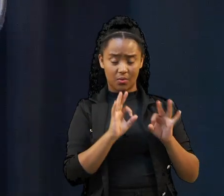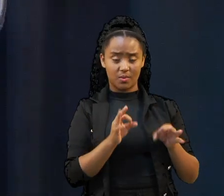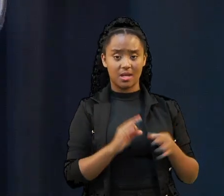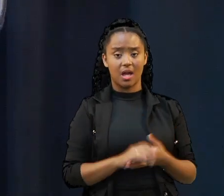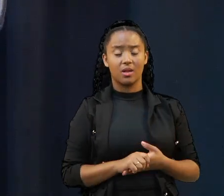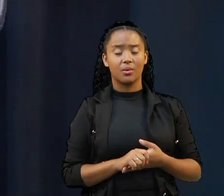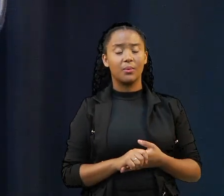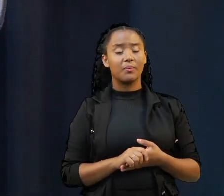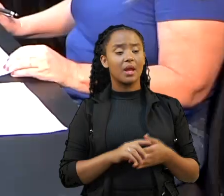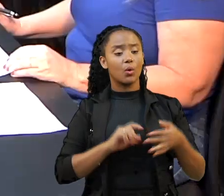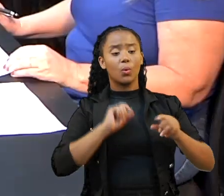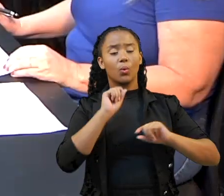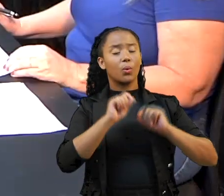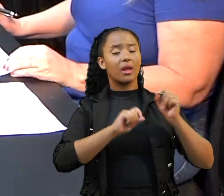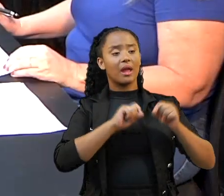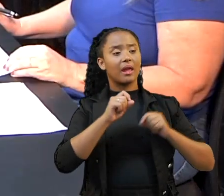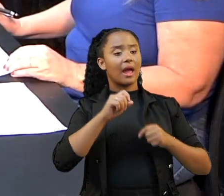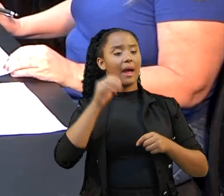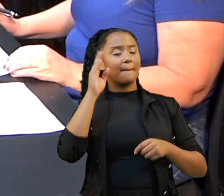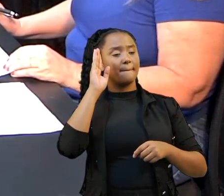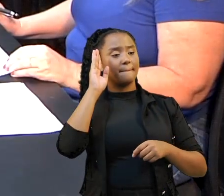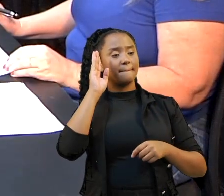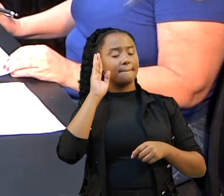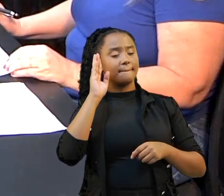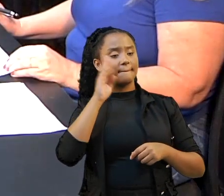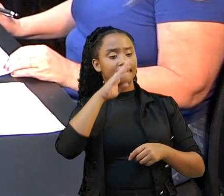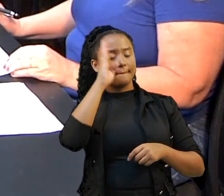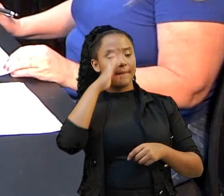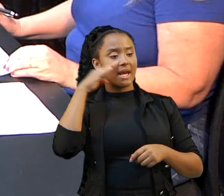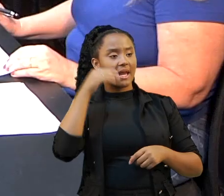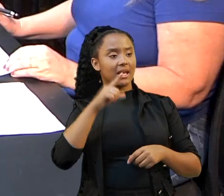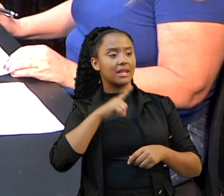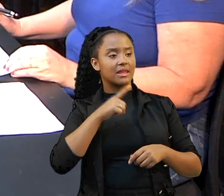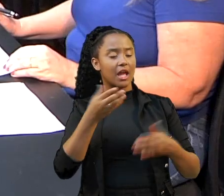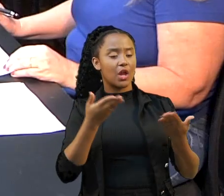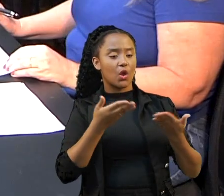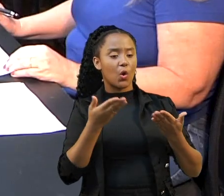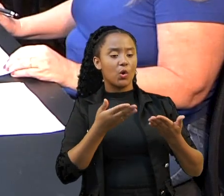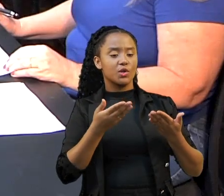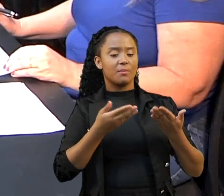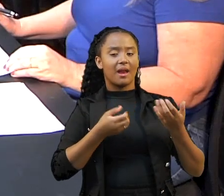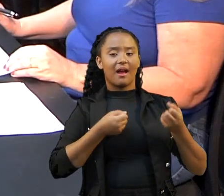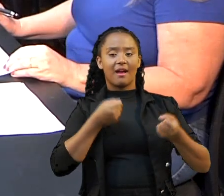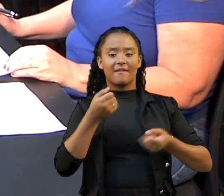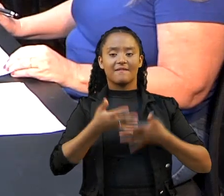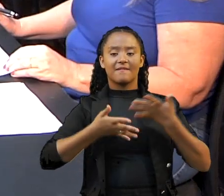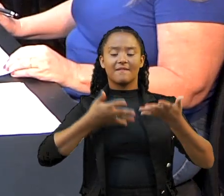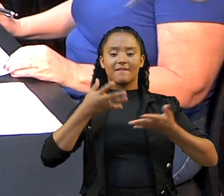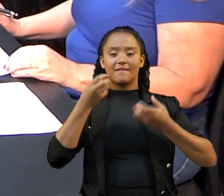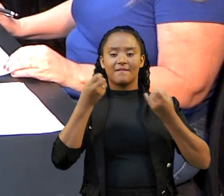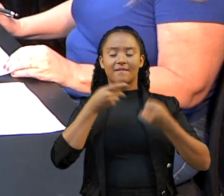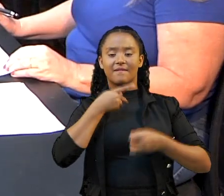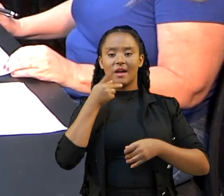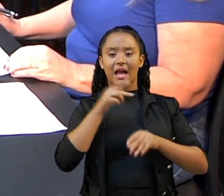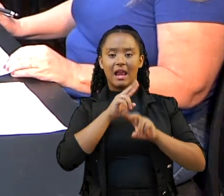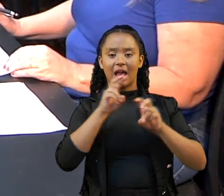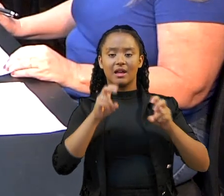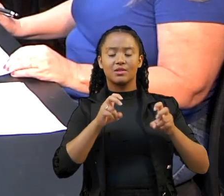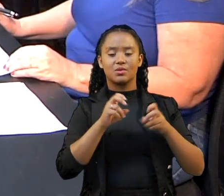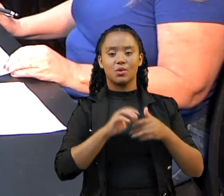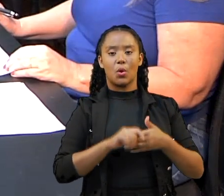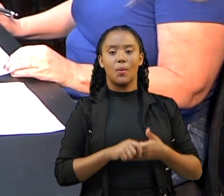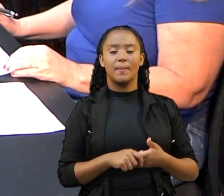né, Brena? O que a Brena teria hoje para falar sobre a